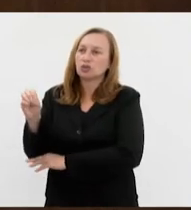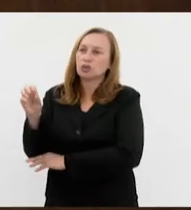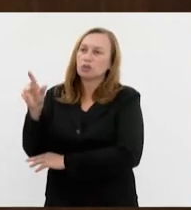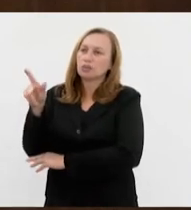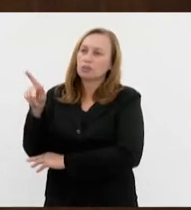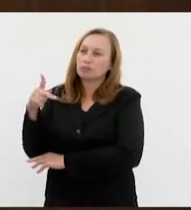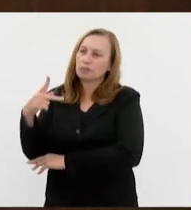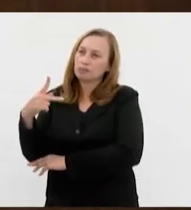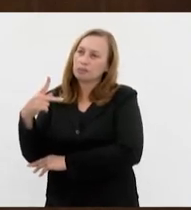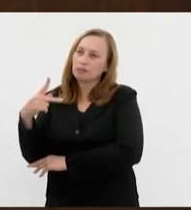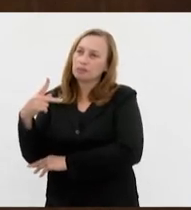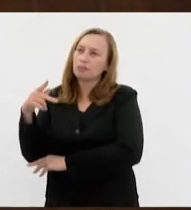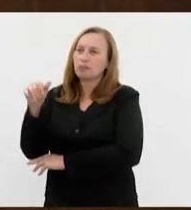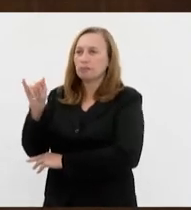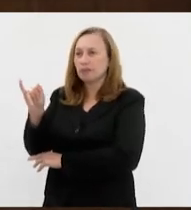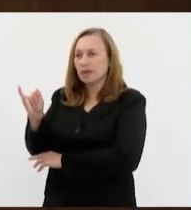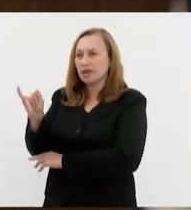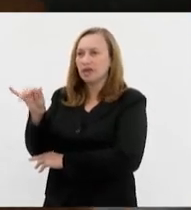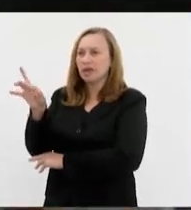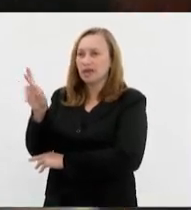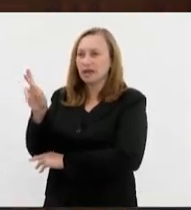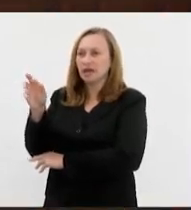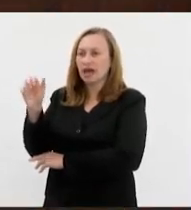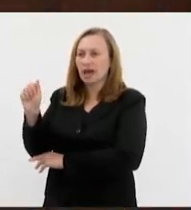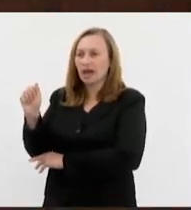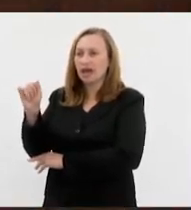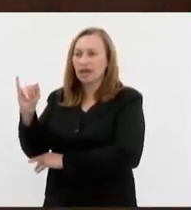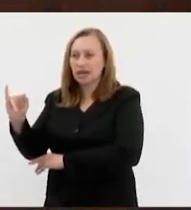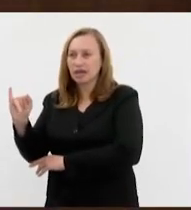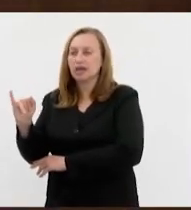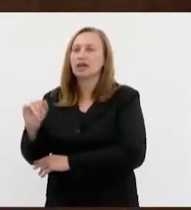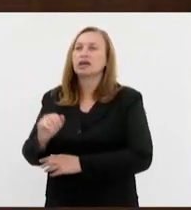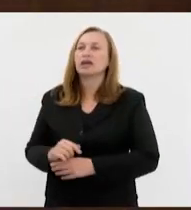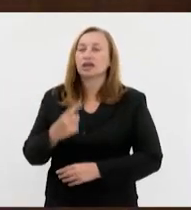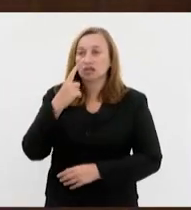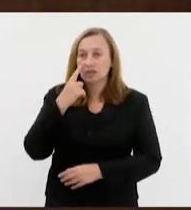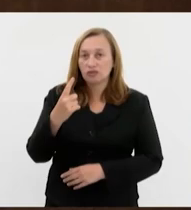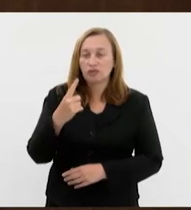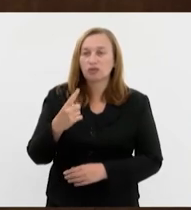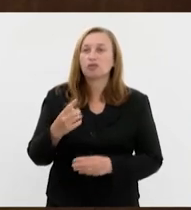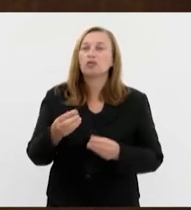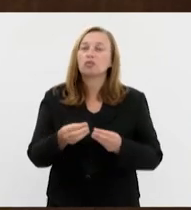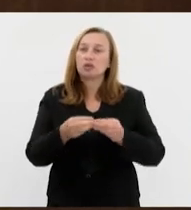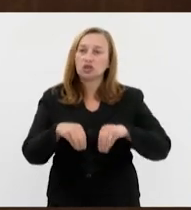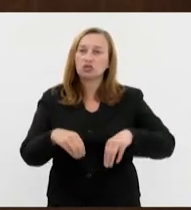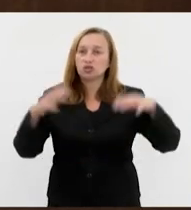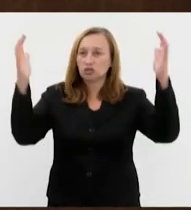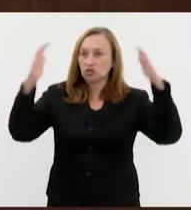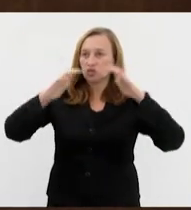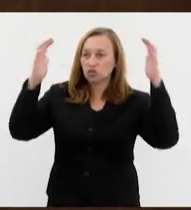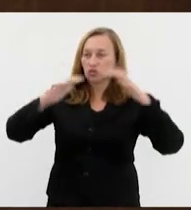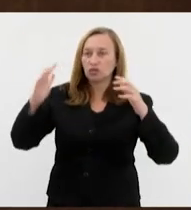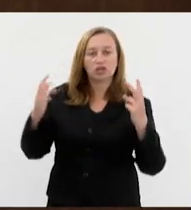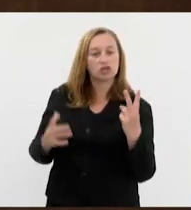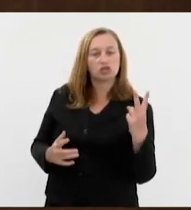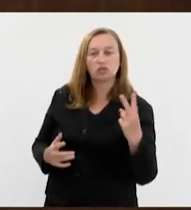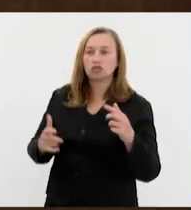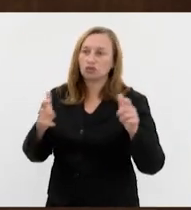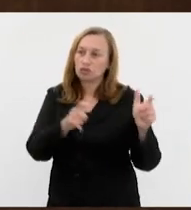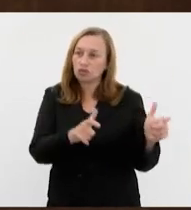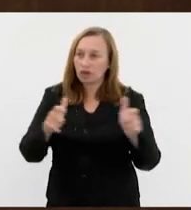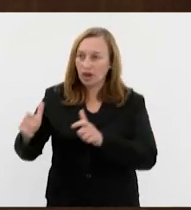nós vimos em loco o que a tragédia ocasionou nesses dois municípios.